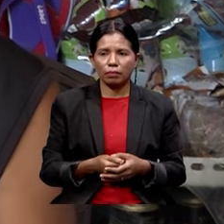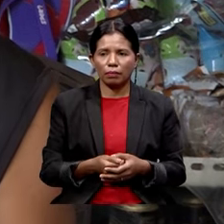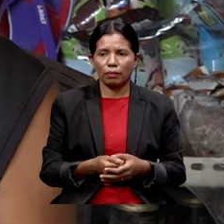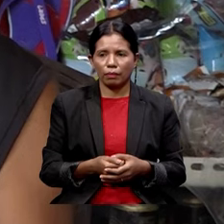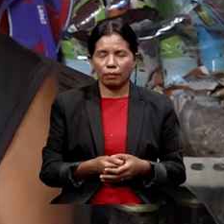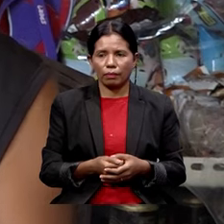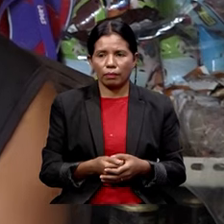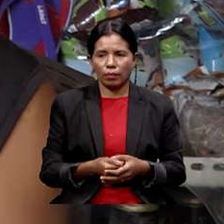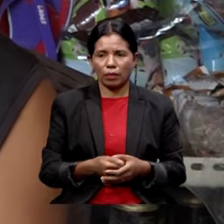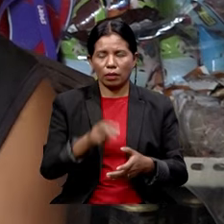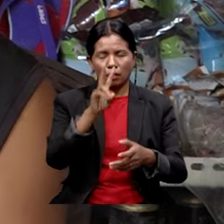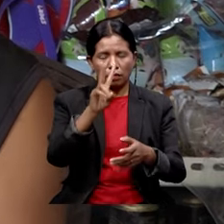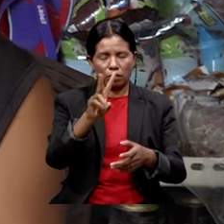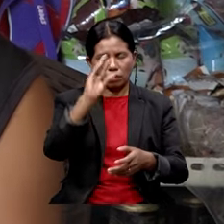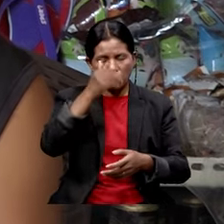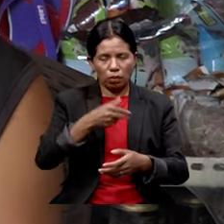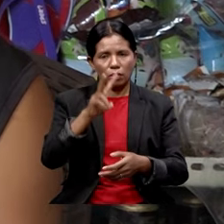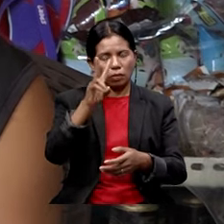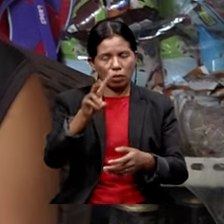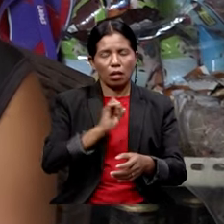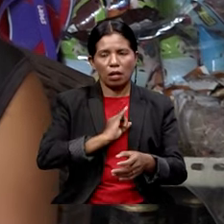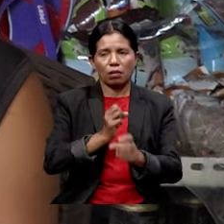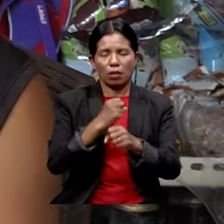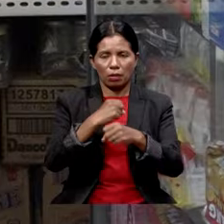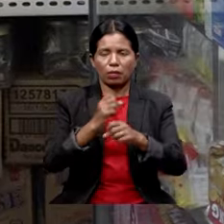Sei ruam hau halo ona toa gora.